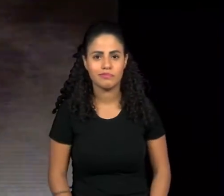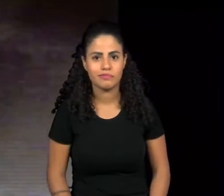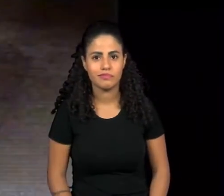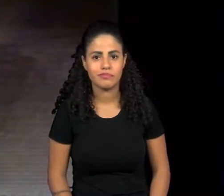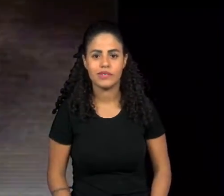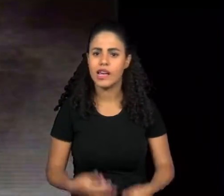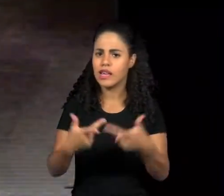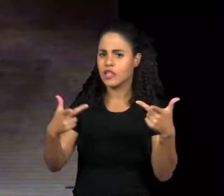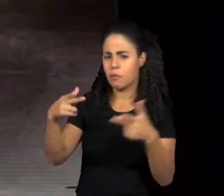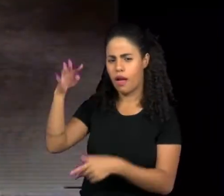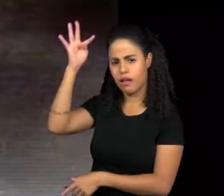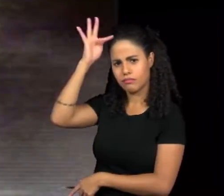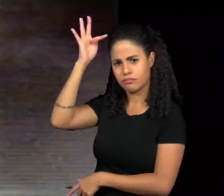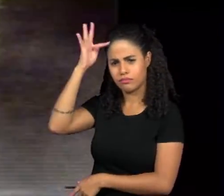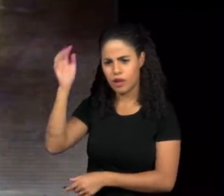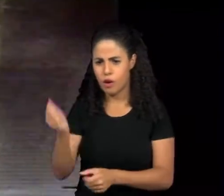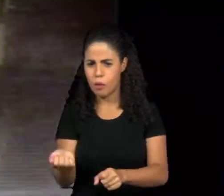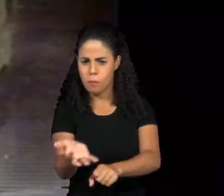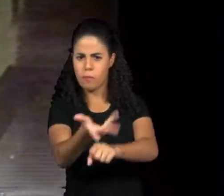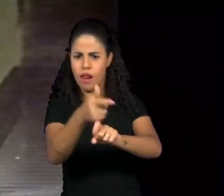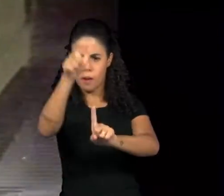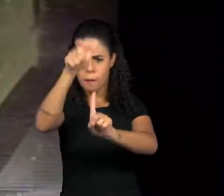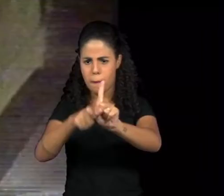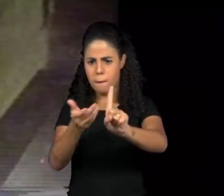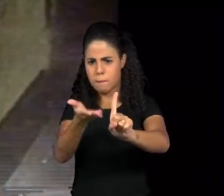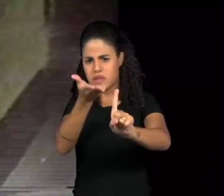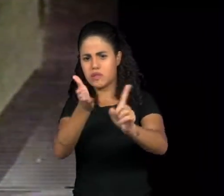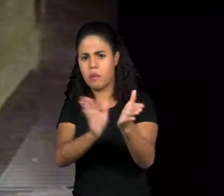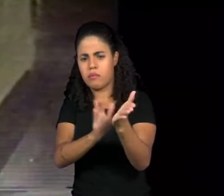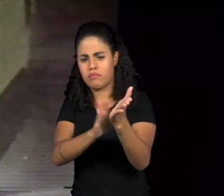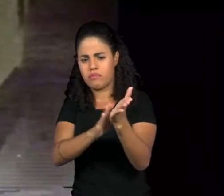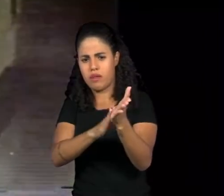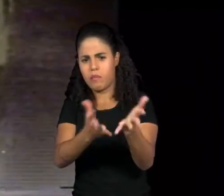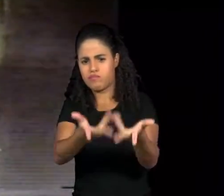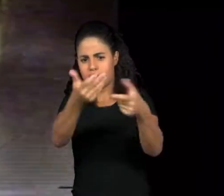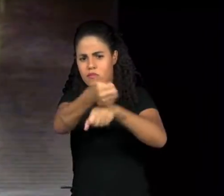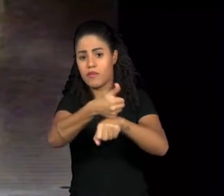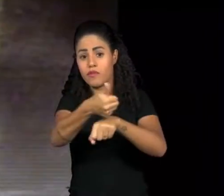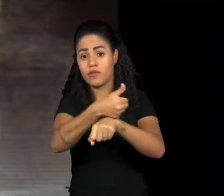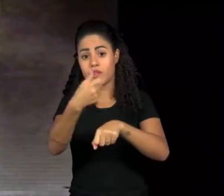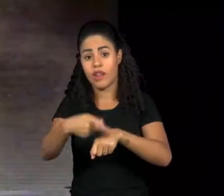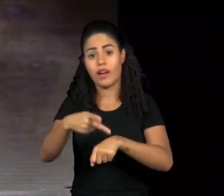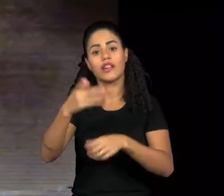Dons que o transformaram em um dos mais reverenciados profissionais do teatro brasileiro.